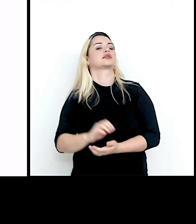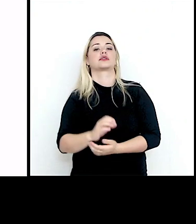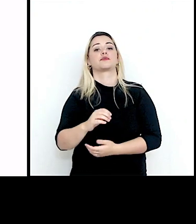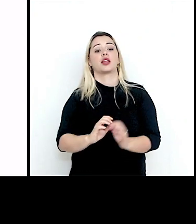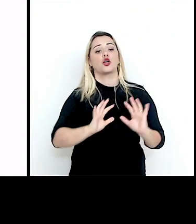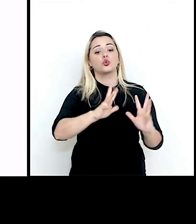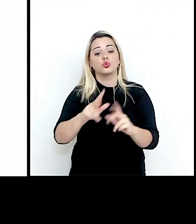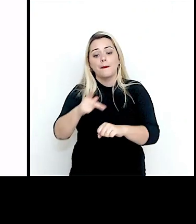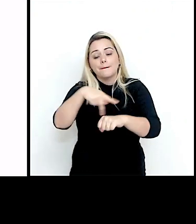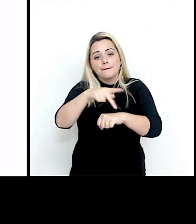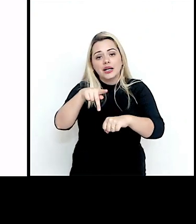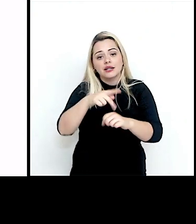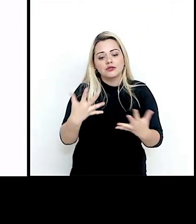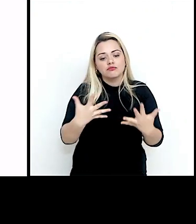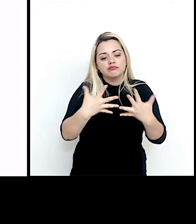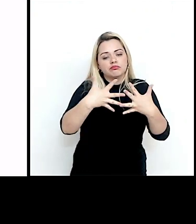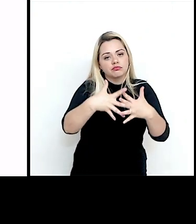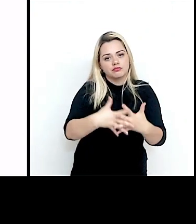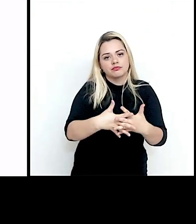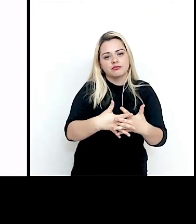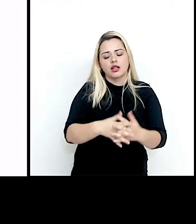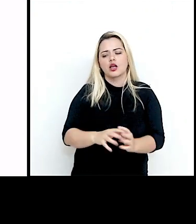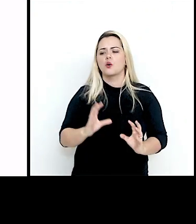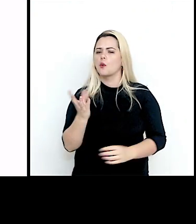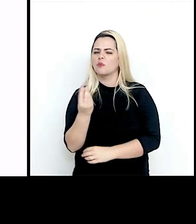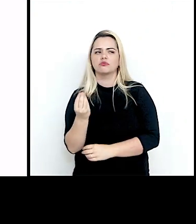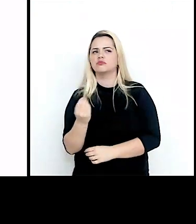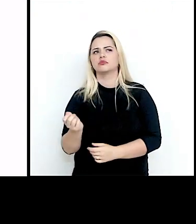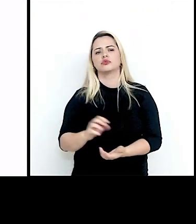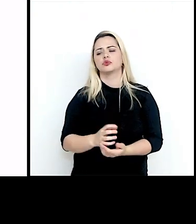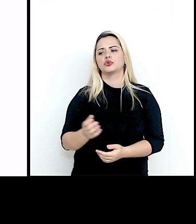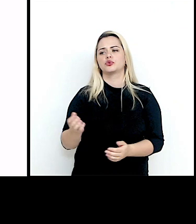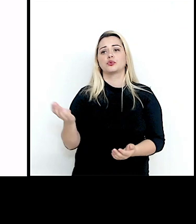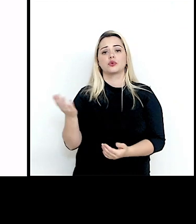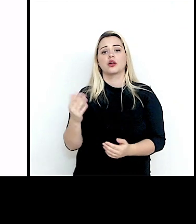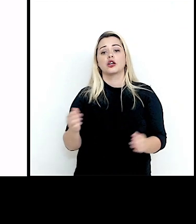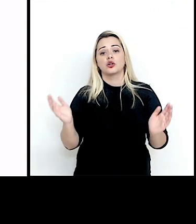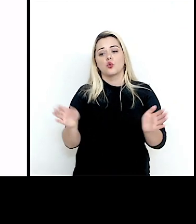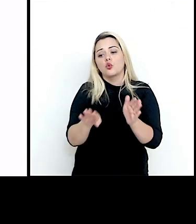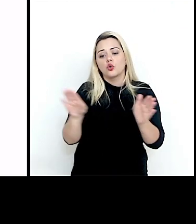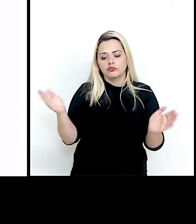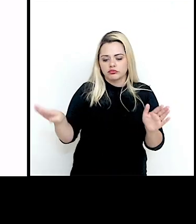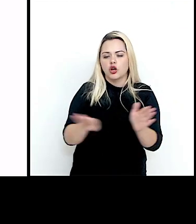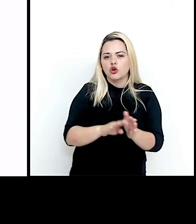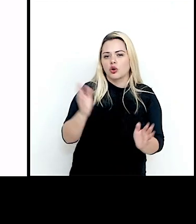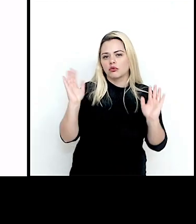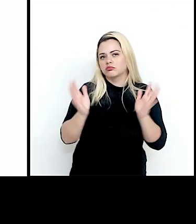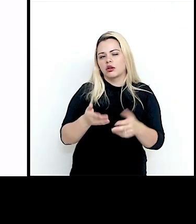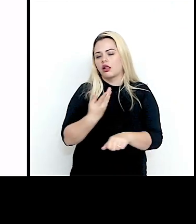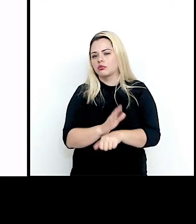si né isso o fenômeno muito recente na verdade desde a independência destes países a